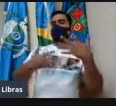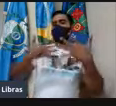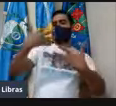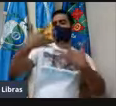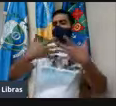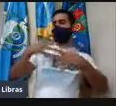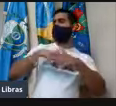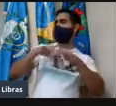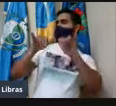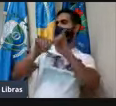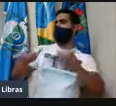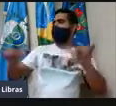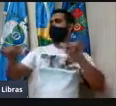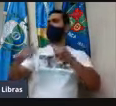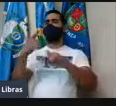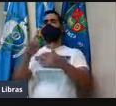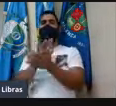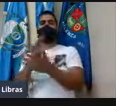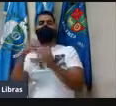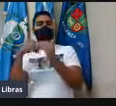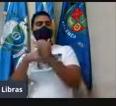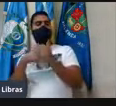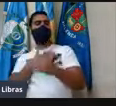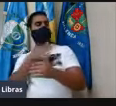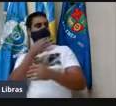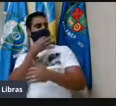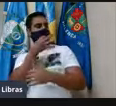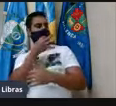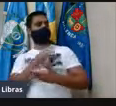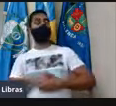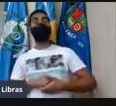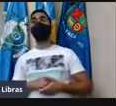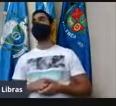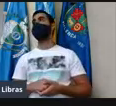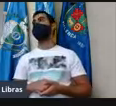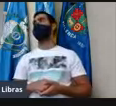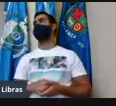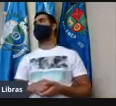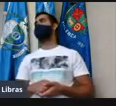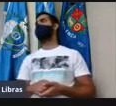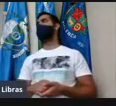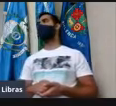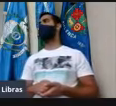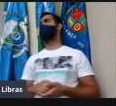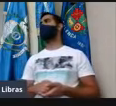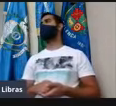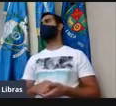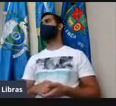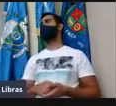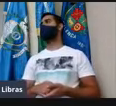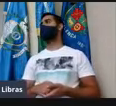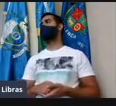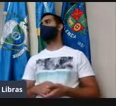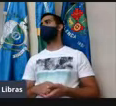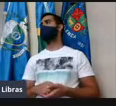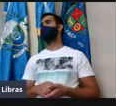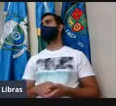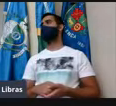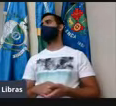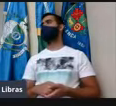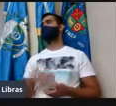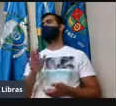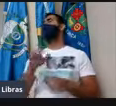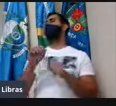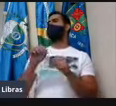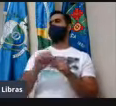transparência nas informações, né, a minha sugestão, e a parte do cálculo atuarial é essa. Foi feito